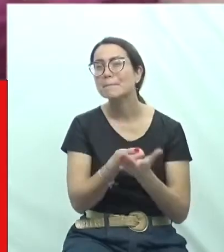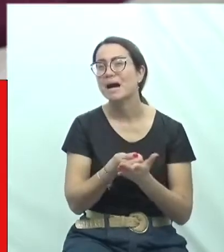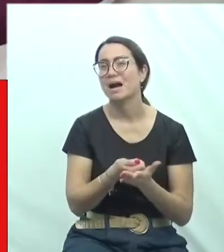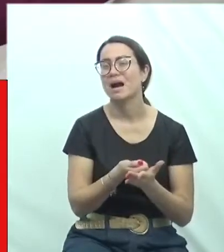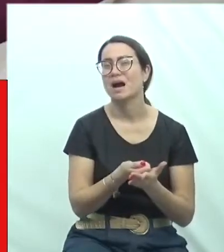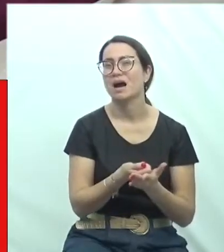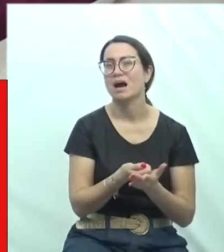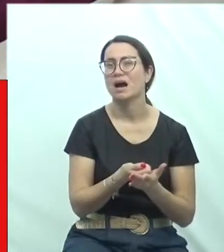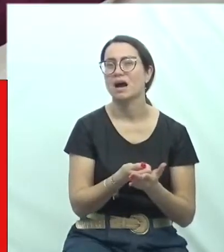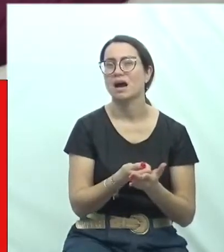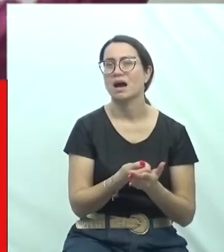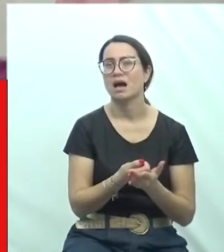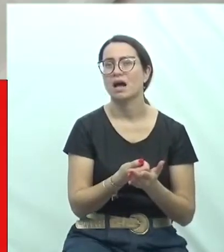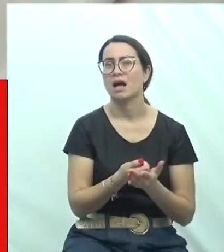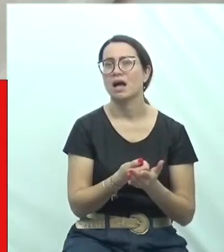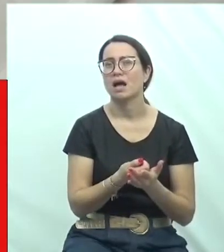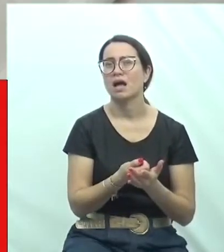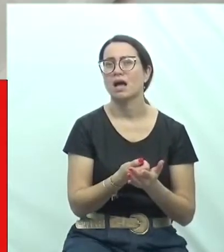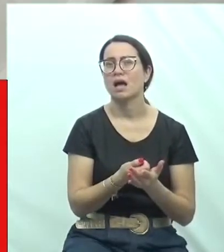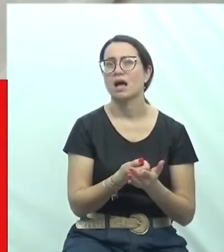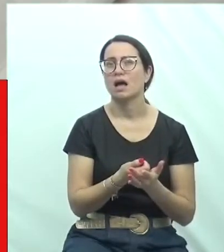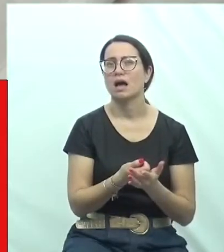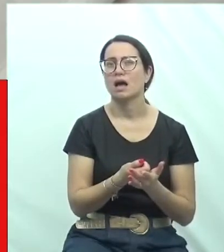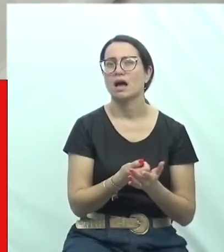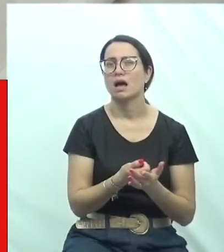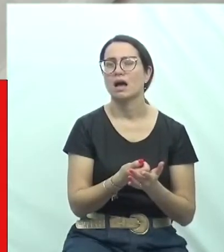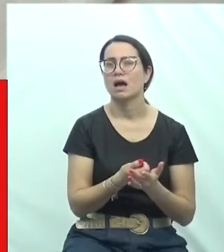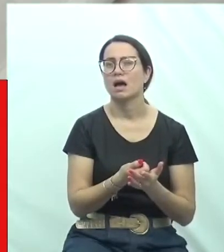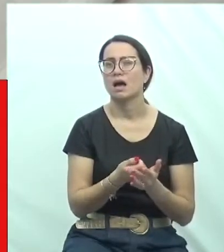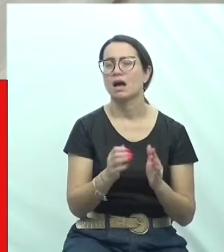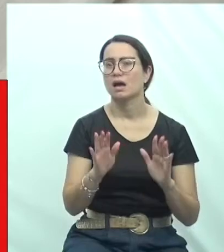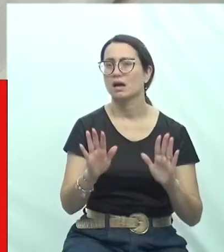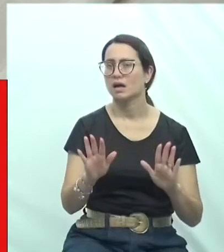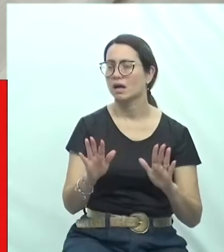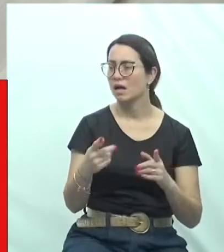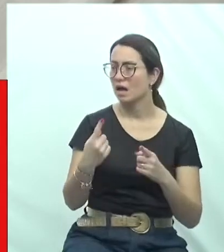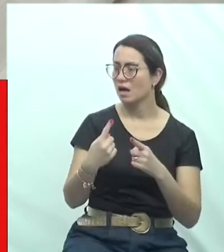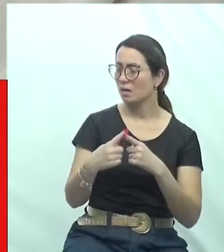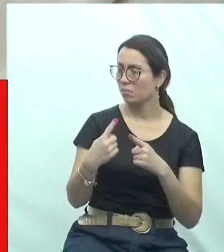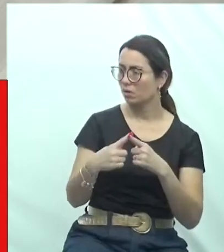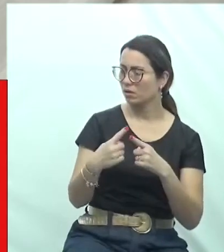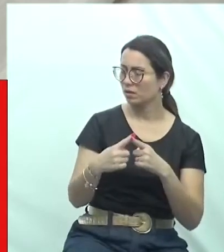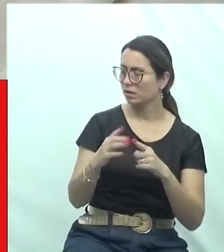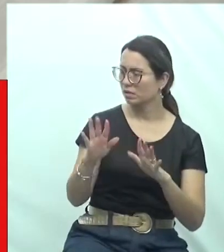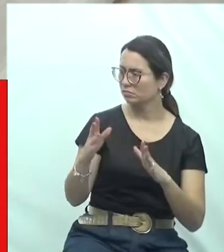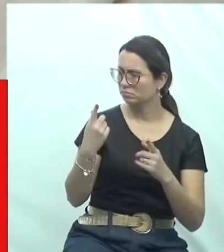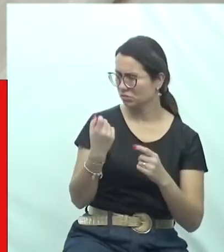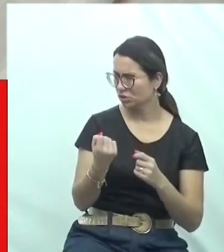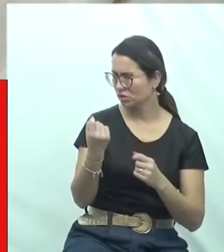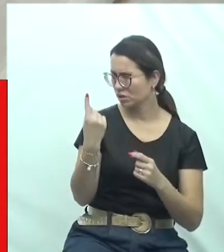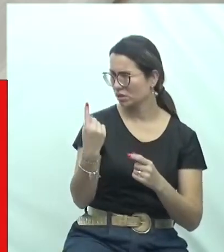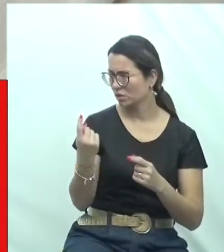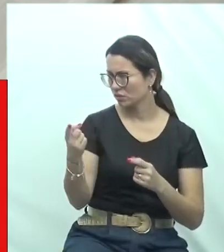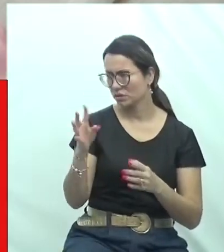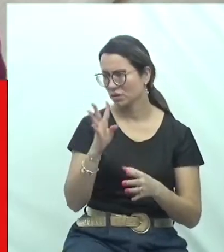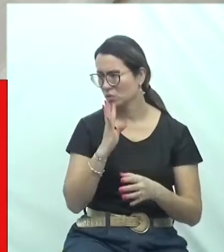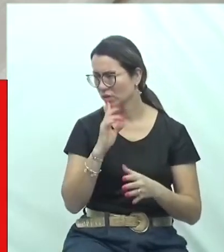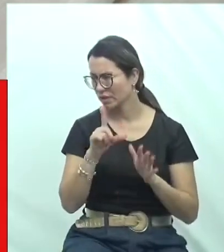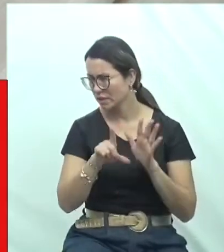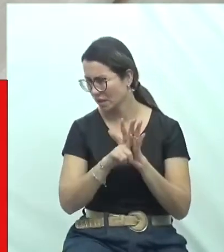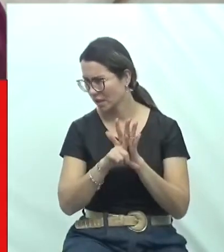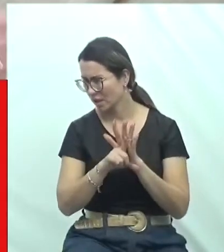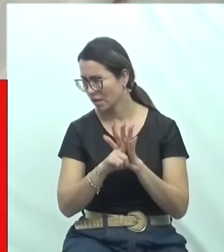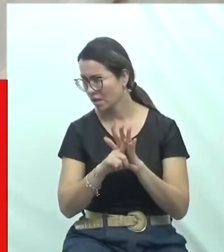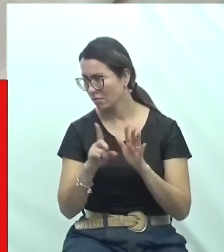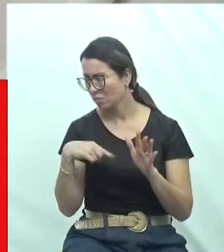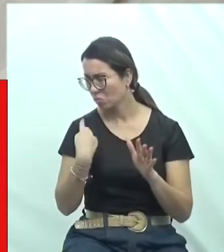Pois é, eu causo estranheza ele não conhecer, porque a gente não está cobrando em quem está abaixo da rede. A gente não está cobrando. Está ali a